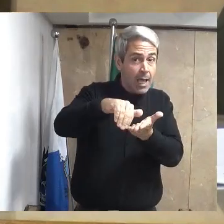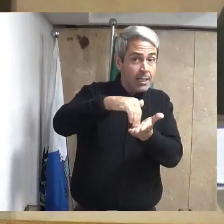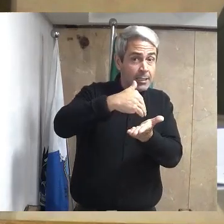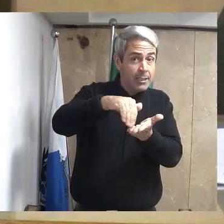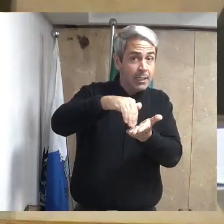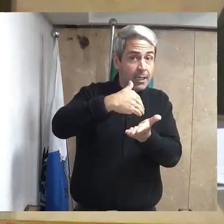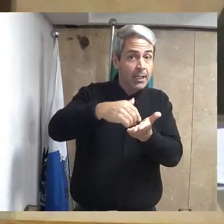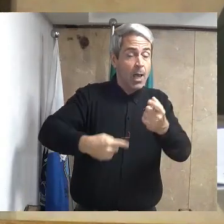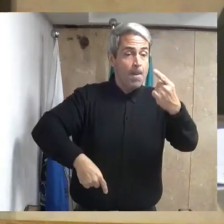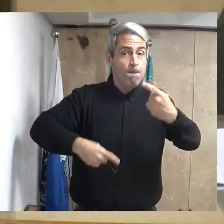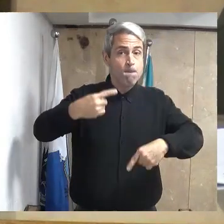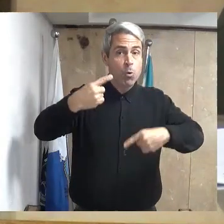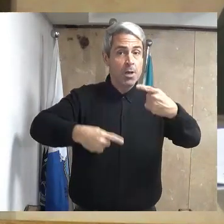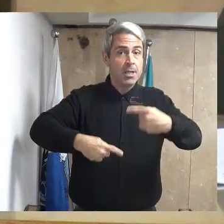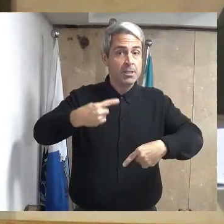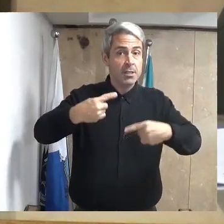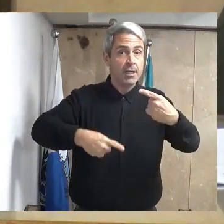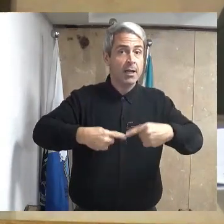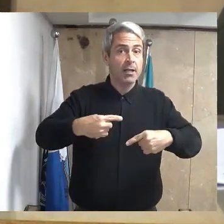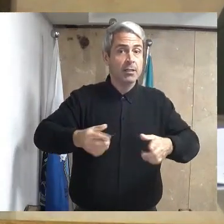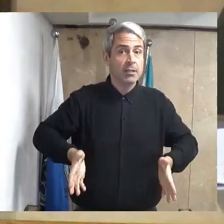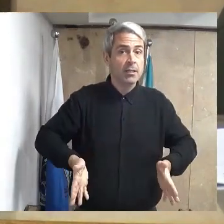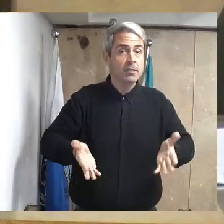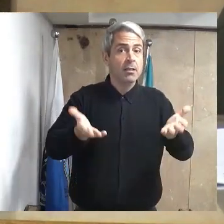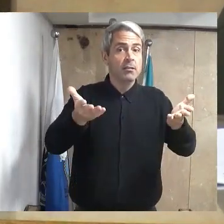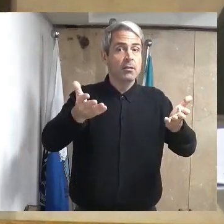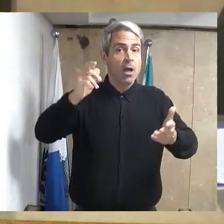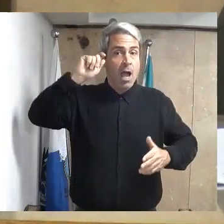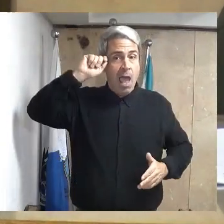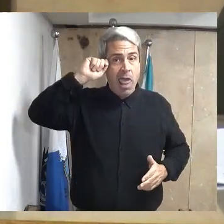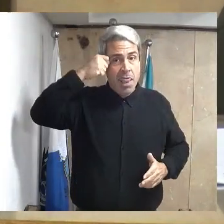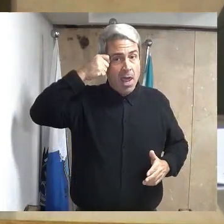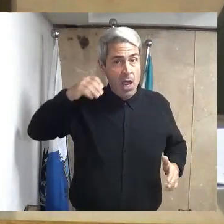de Políticas de Promoção de Igualdade Racial.